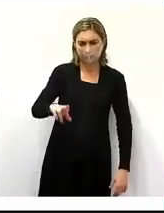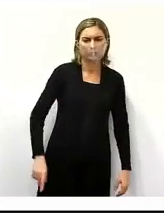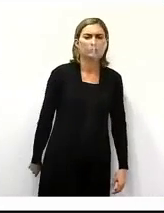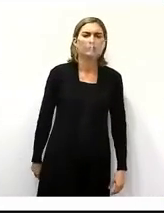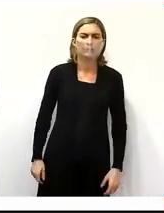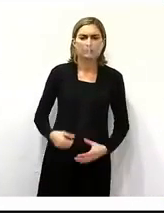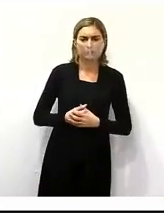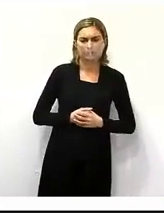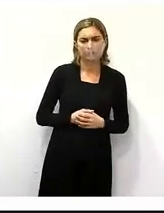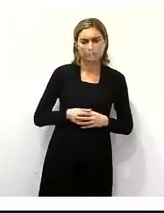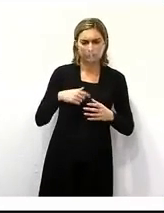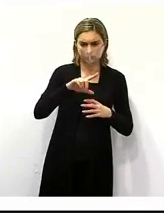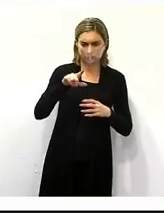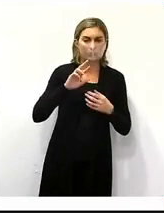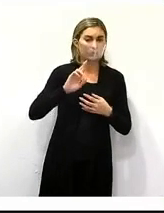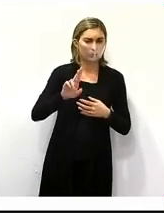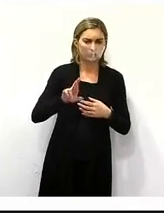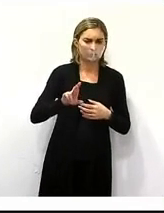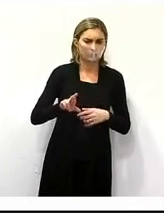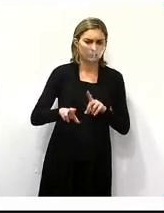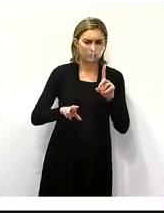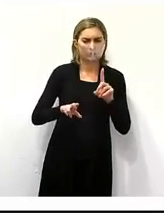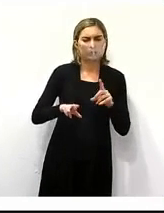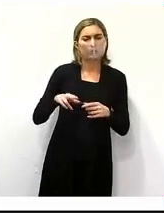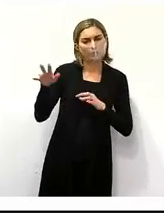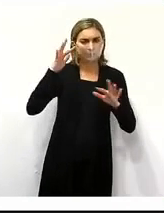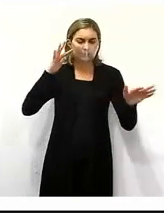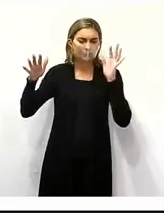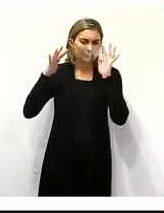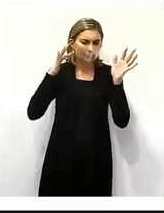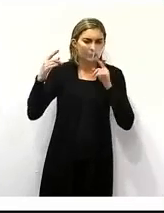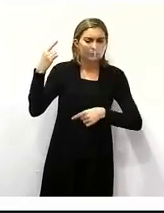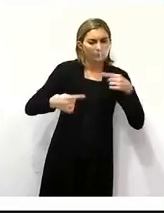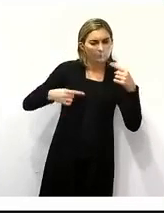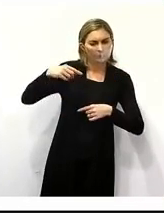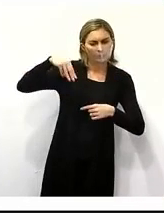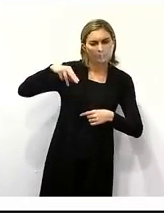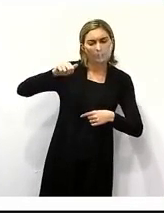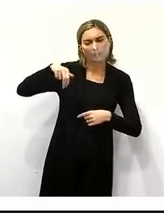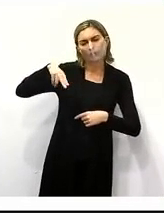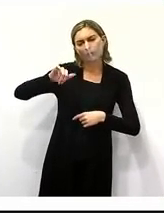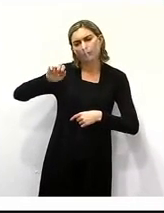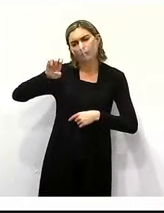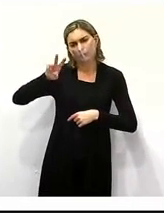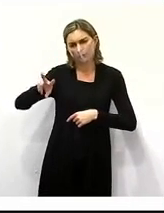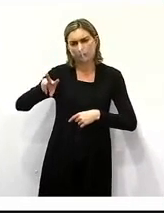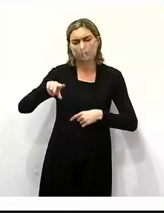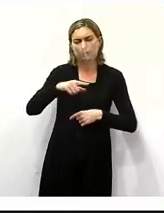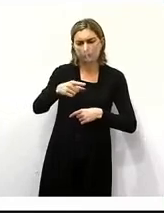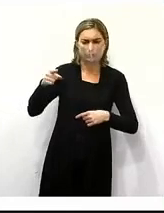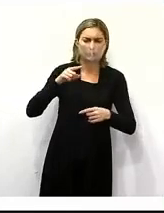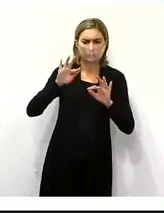seguinte. Correto afirmar o quê? Que na reflexão política de Maquiavel, o fim que